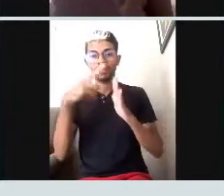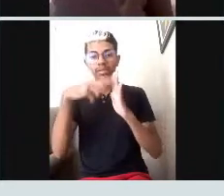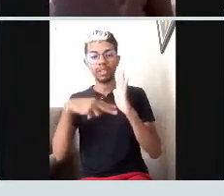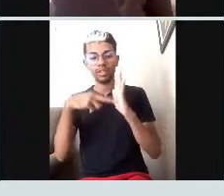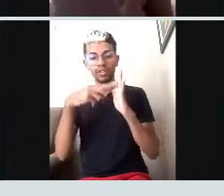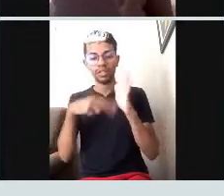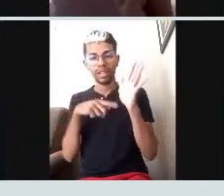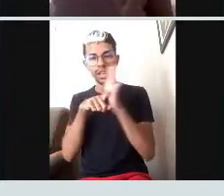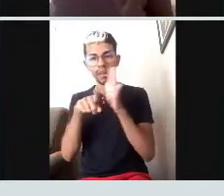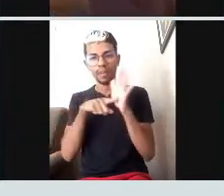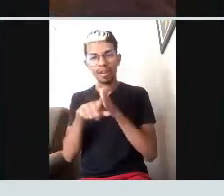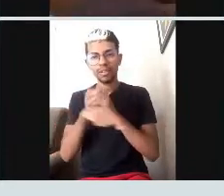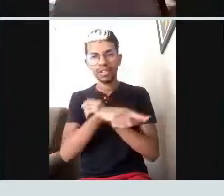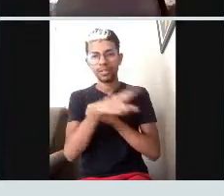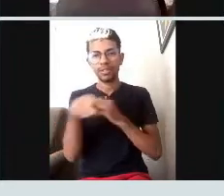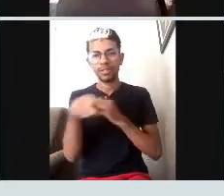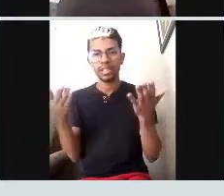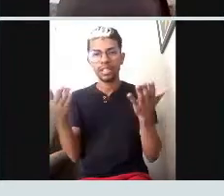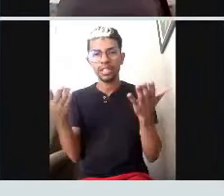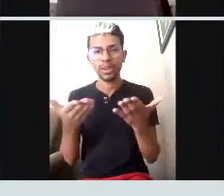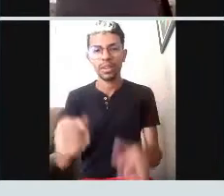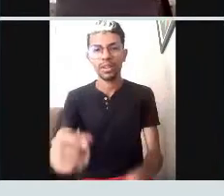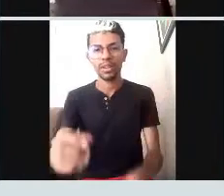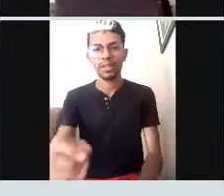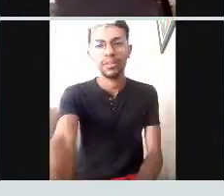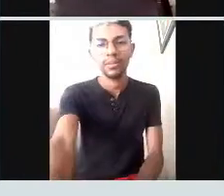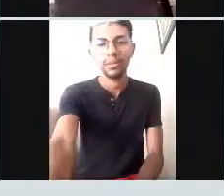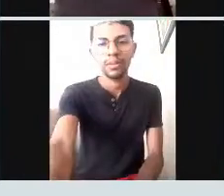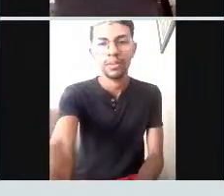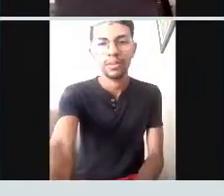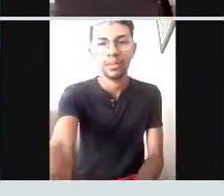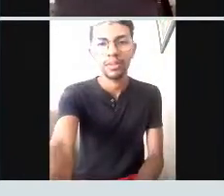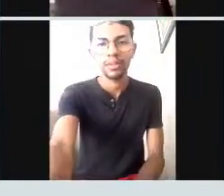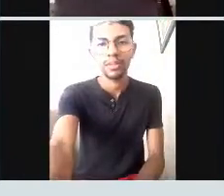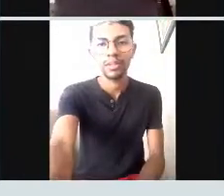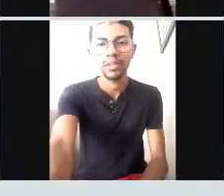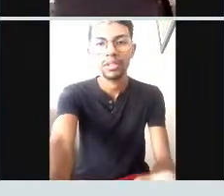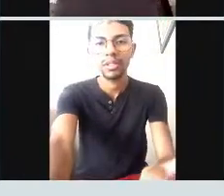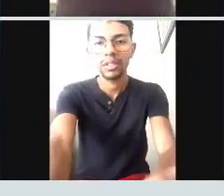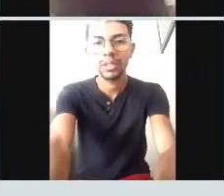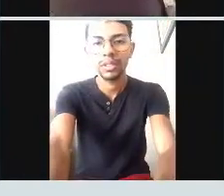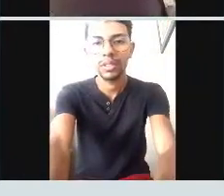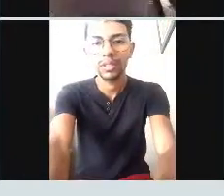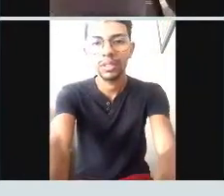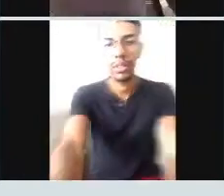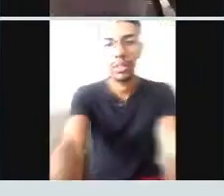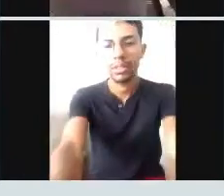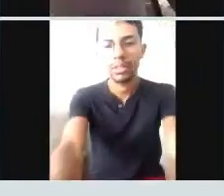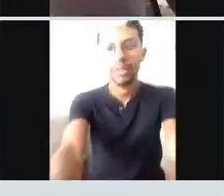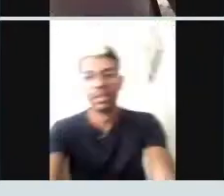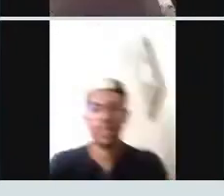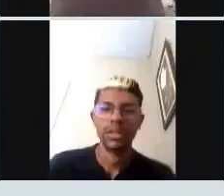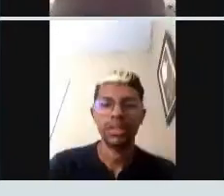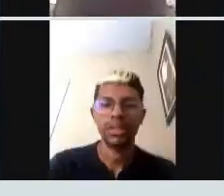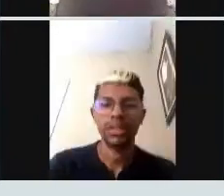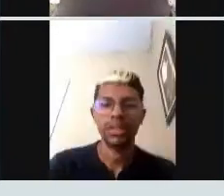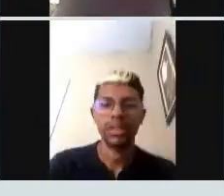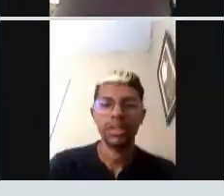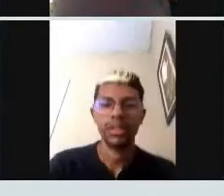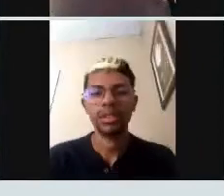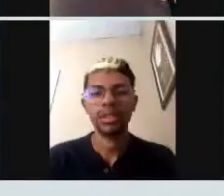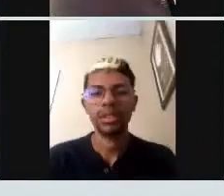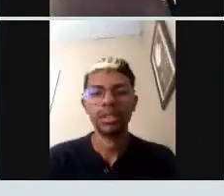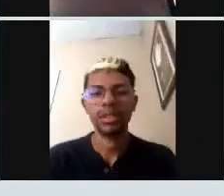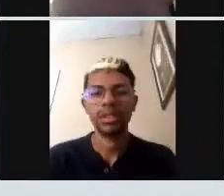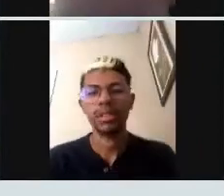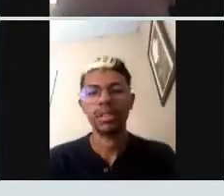perguntas que eu vi que tinham várias. Professora, fiz uma redação no passado sobre esse tema. A senhora quer que eu faça outra ou mande a